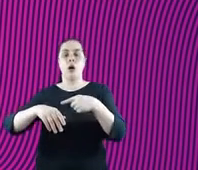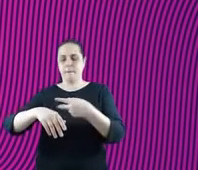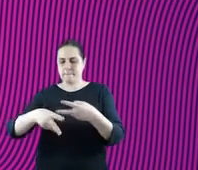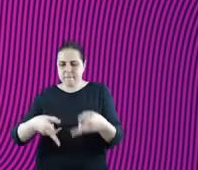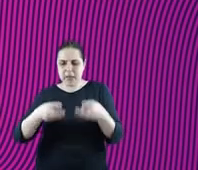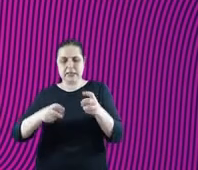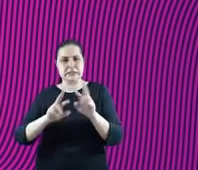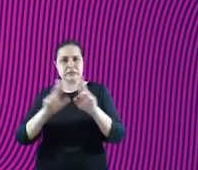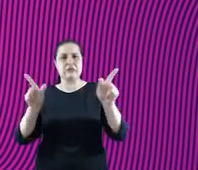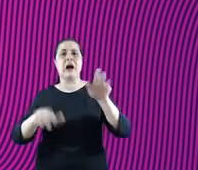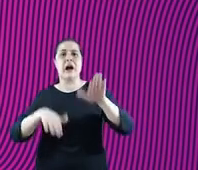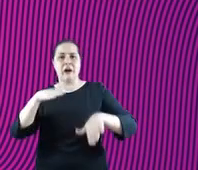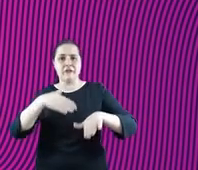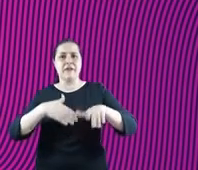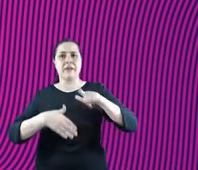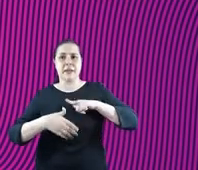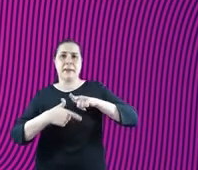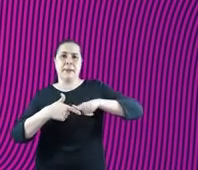esses sintomas.